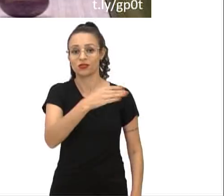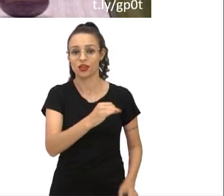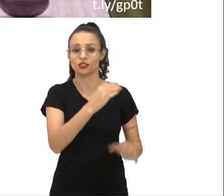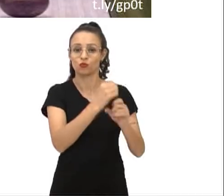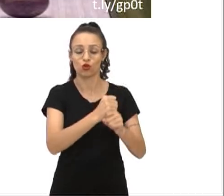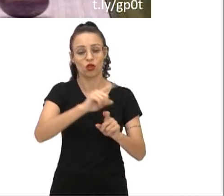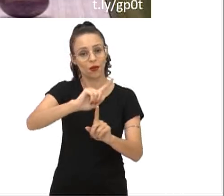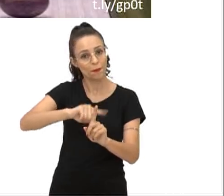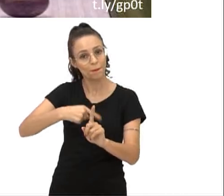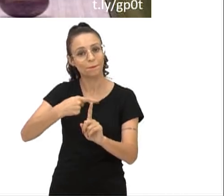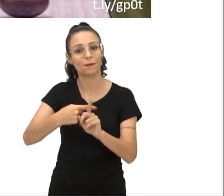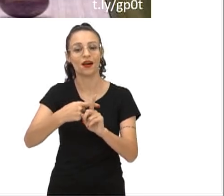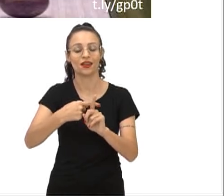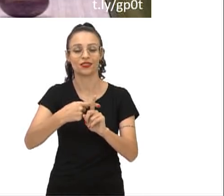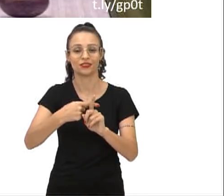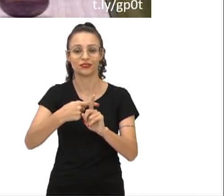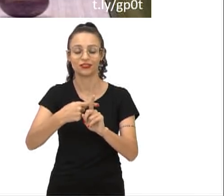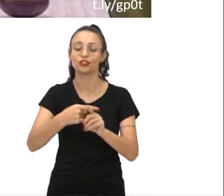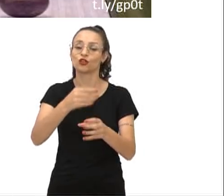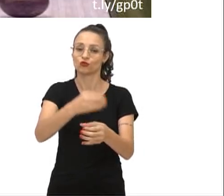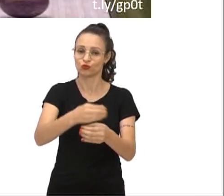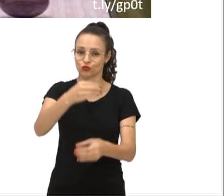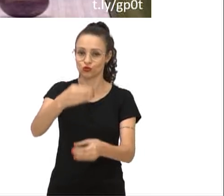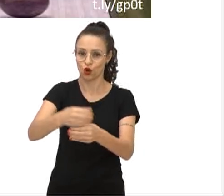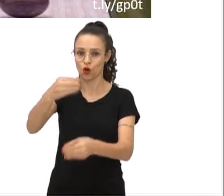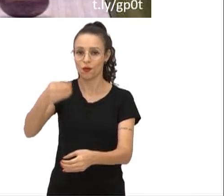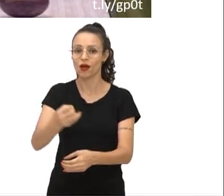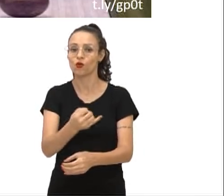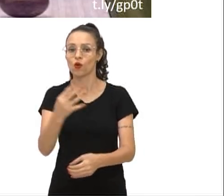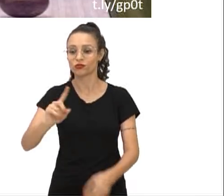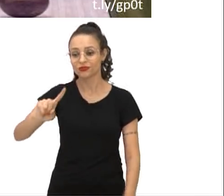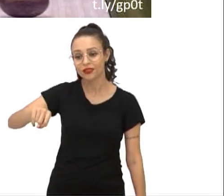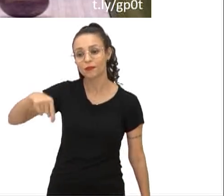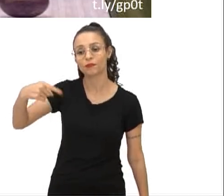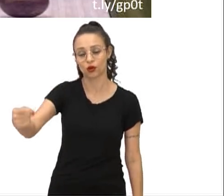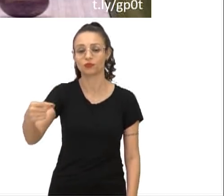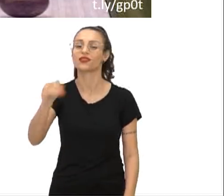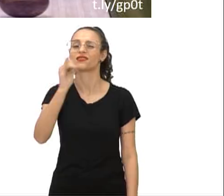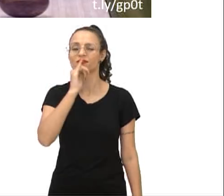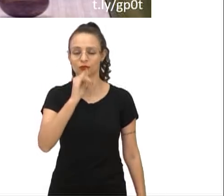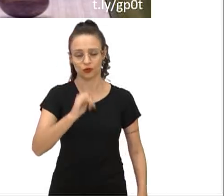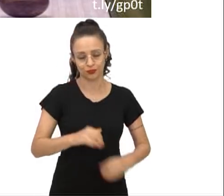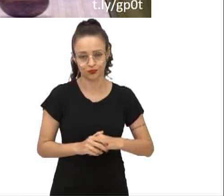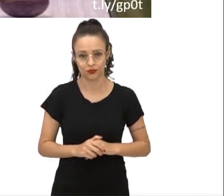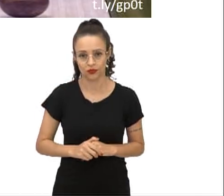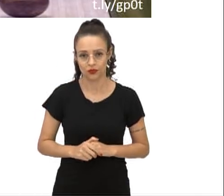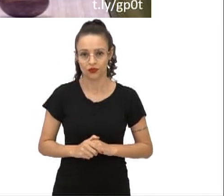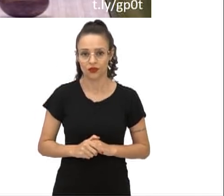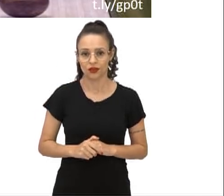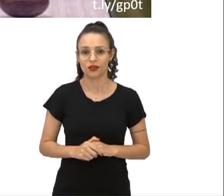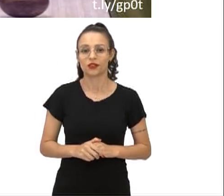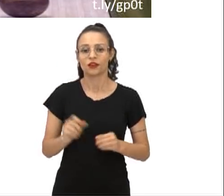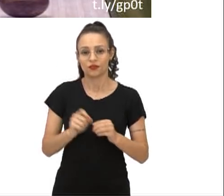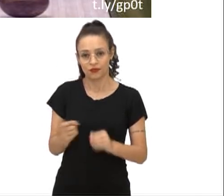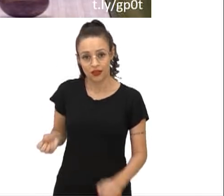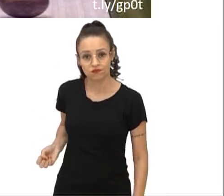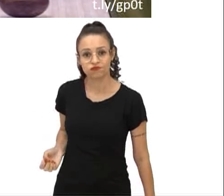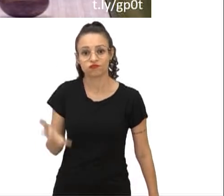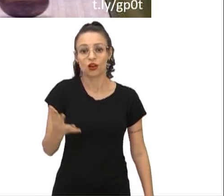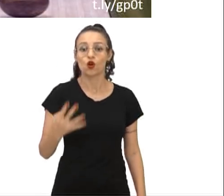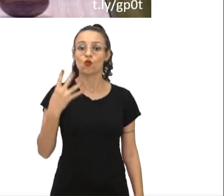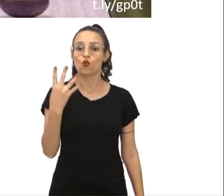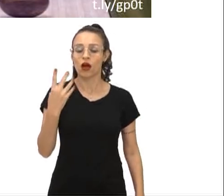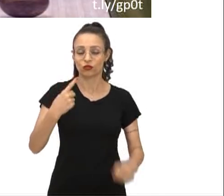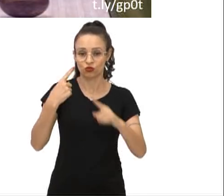pontos mais a soma dos pinos derrubados na rodada seguinte. Por exemplo, se ele faz um spare no 4º frame